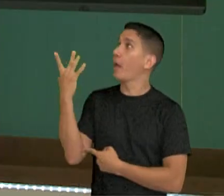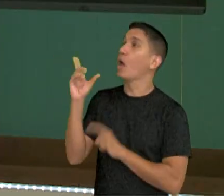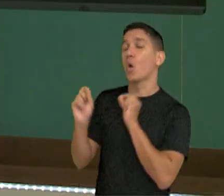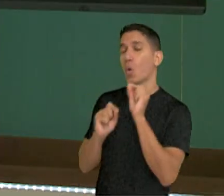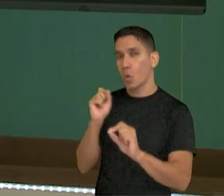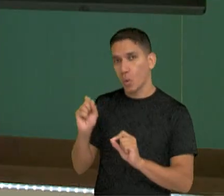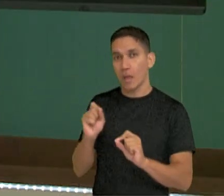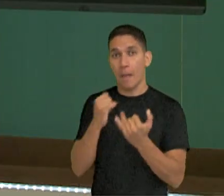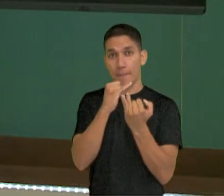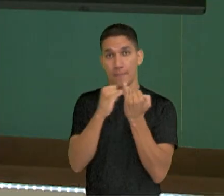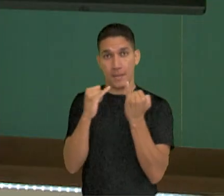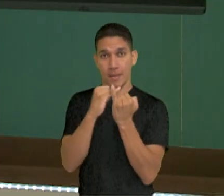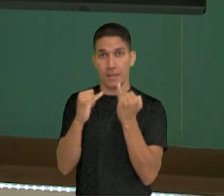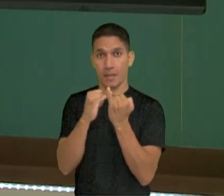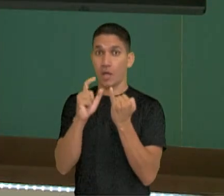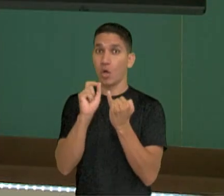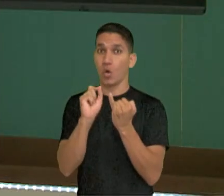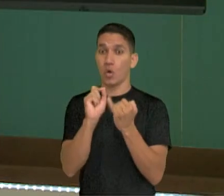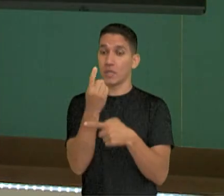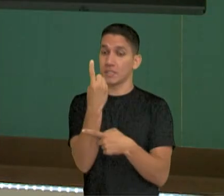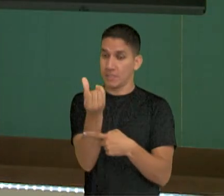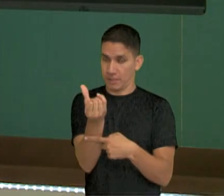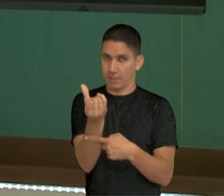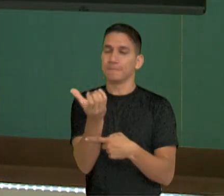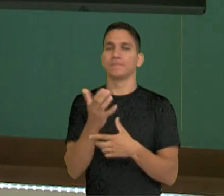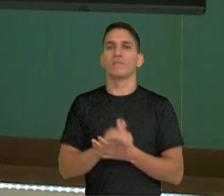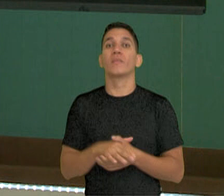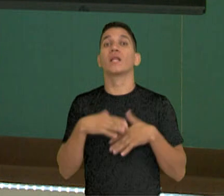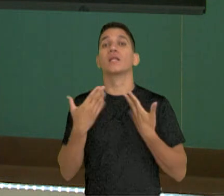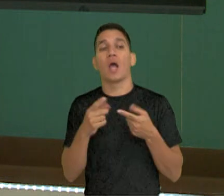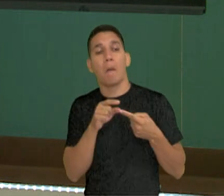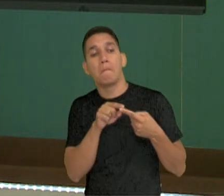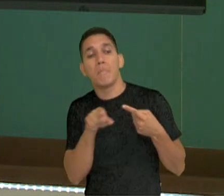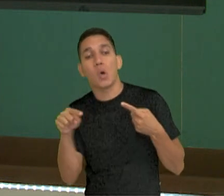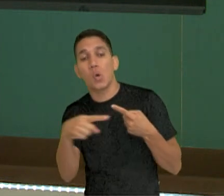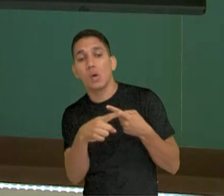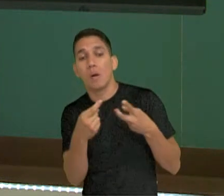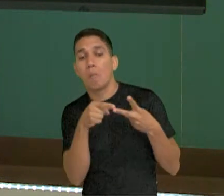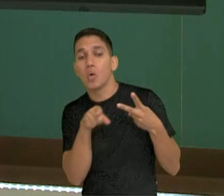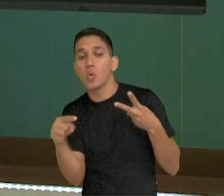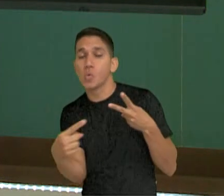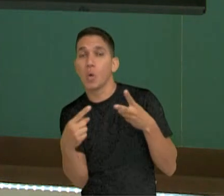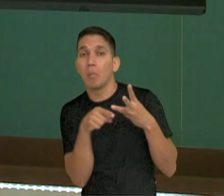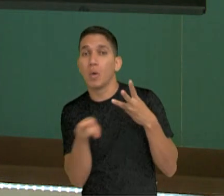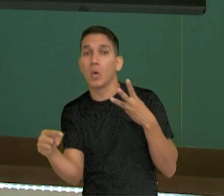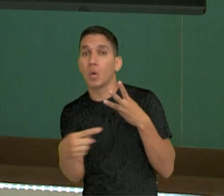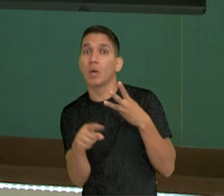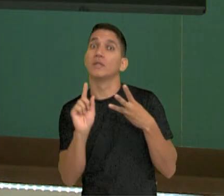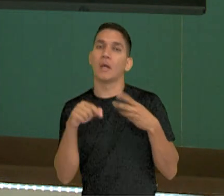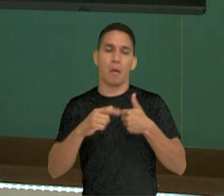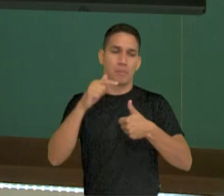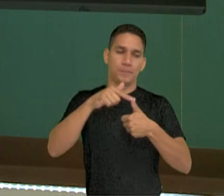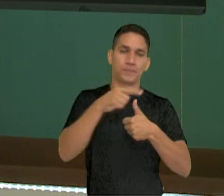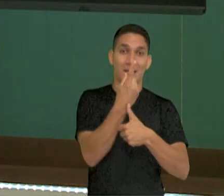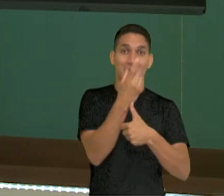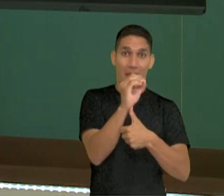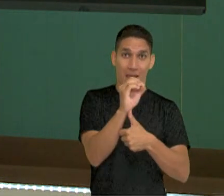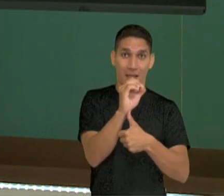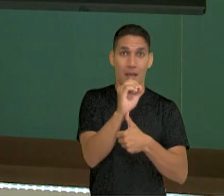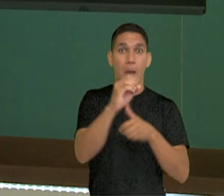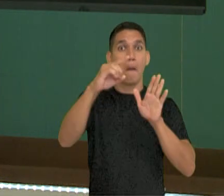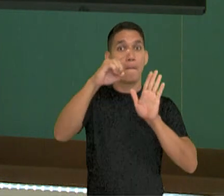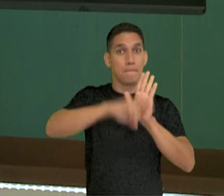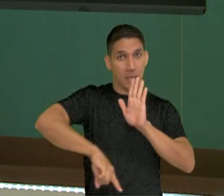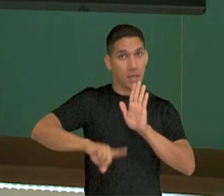a média era 16. Então, a gente vai calcular o desvio de cada um. Então, primeira foto, 10, menos